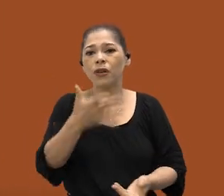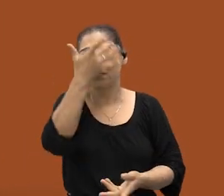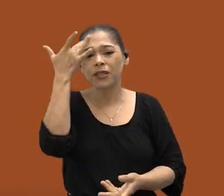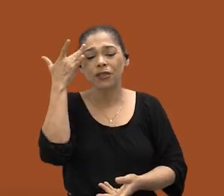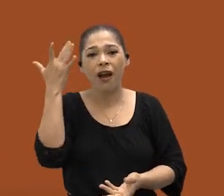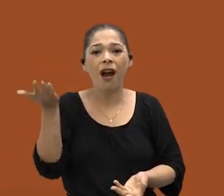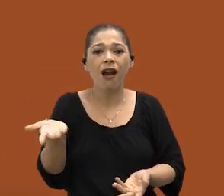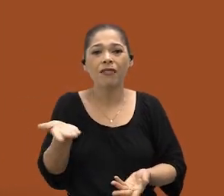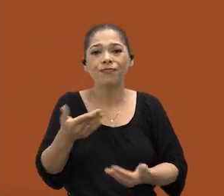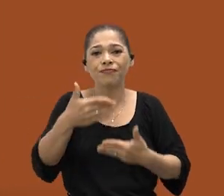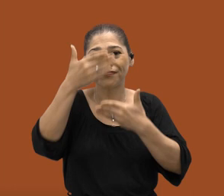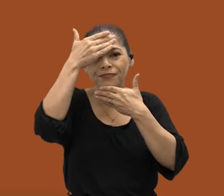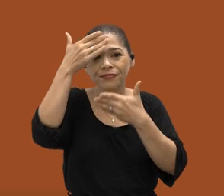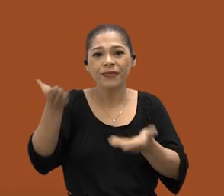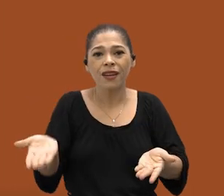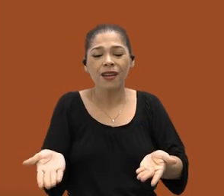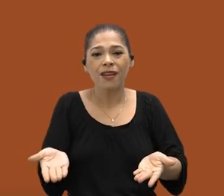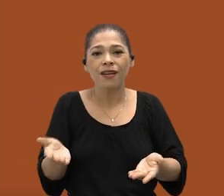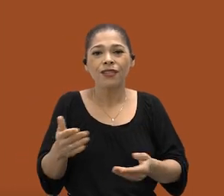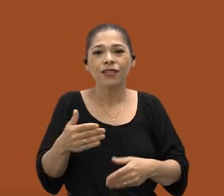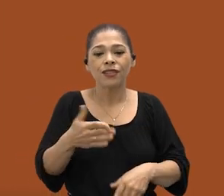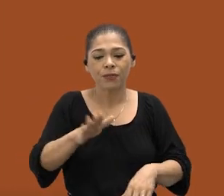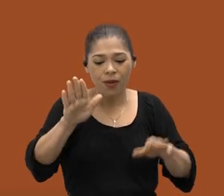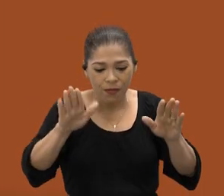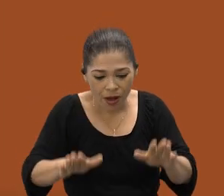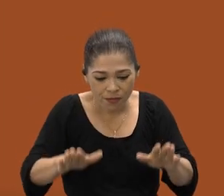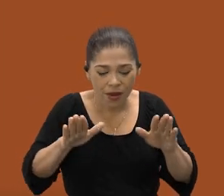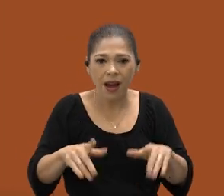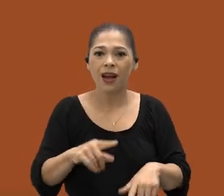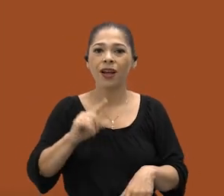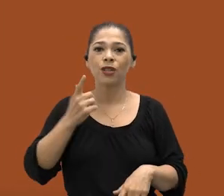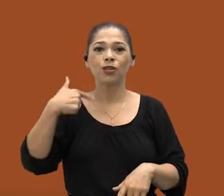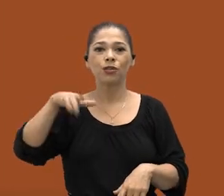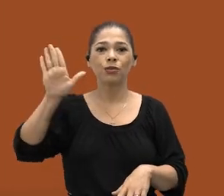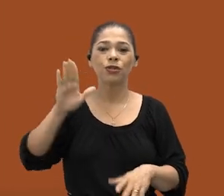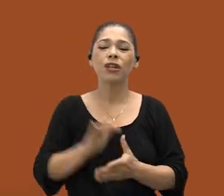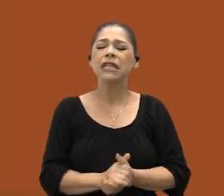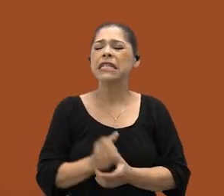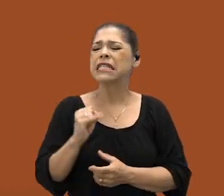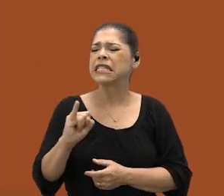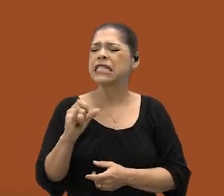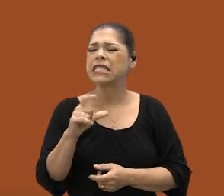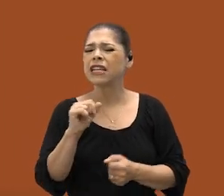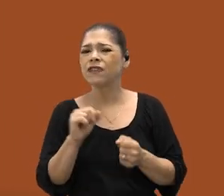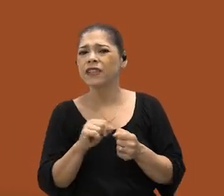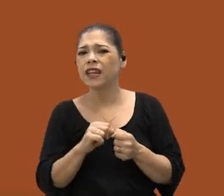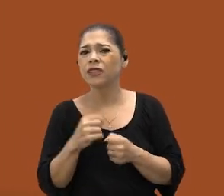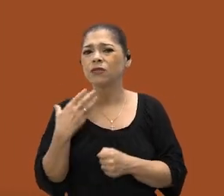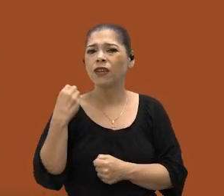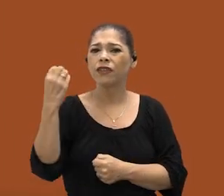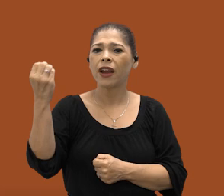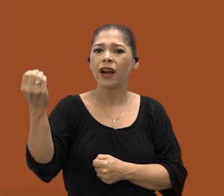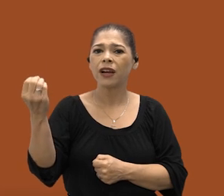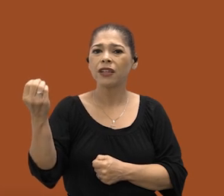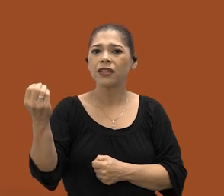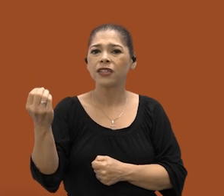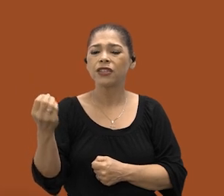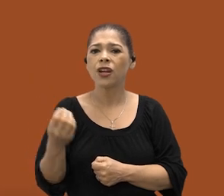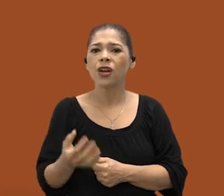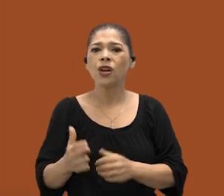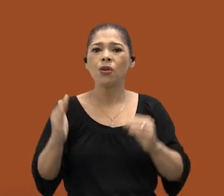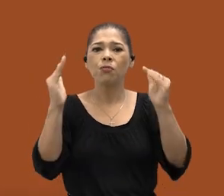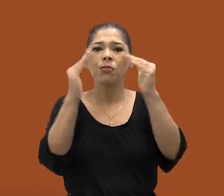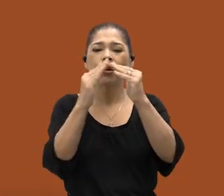todo mundo também ninguém levanta a mão seja todo mundo iria aí eu disse e se a gente viesse fizesse uma viagem de campo com um templo